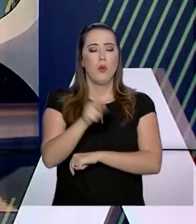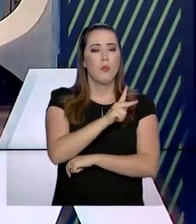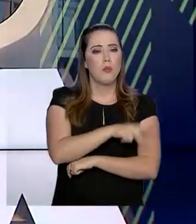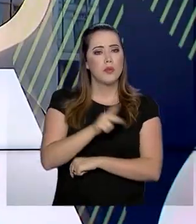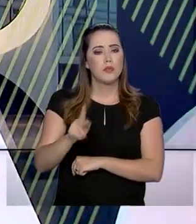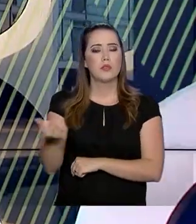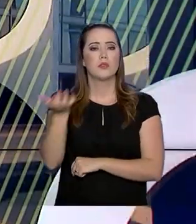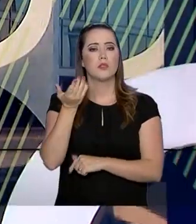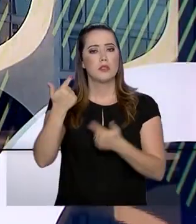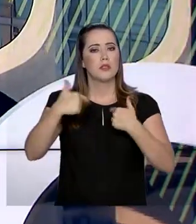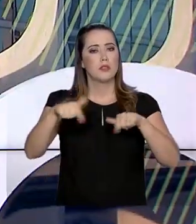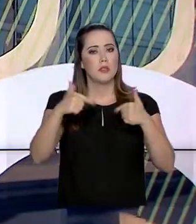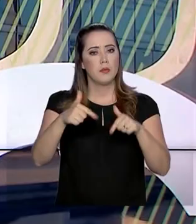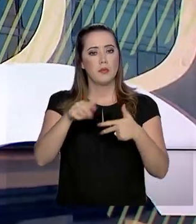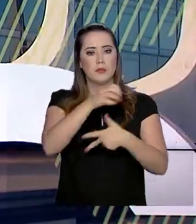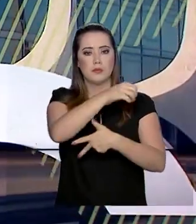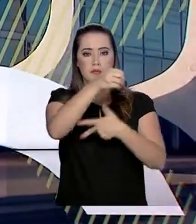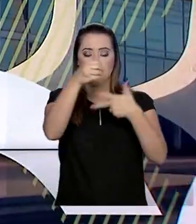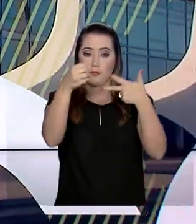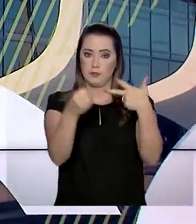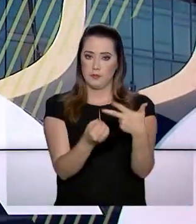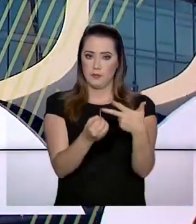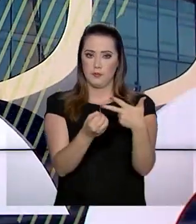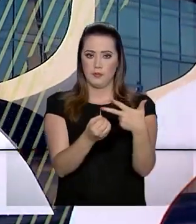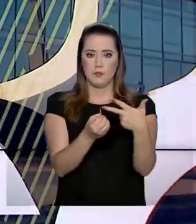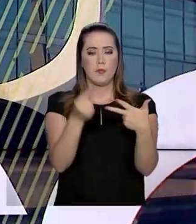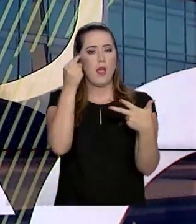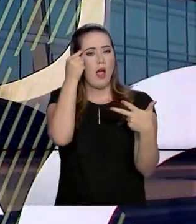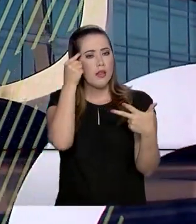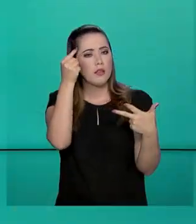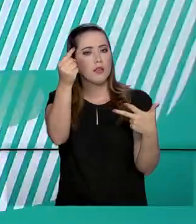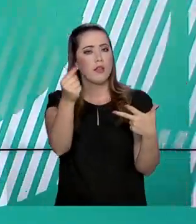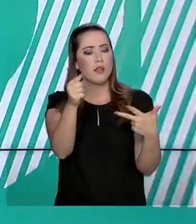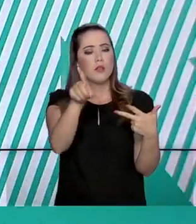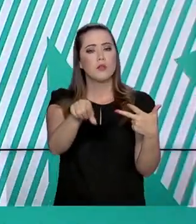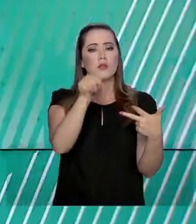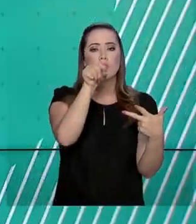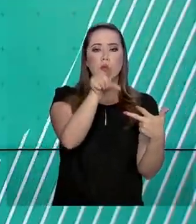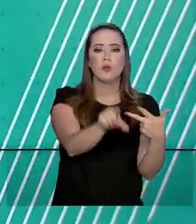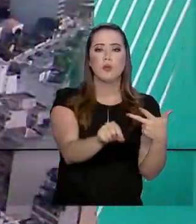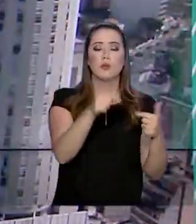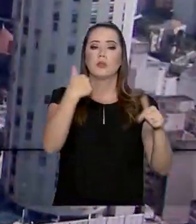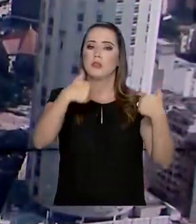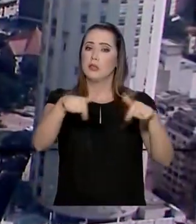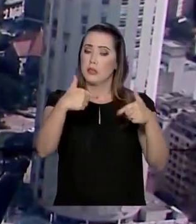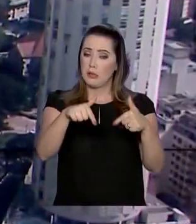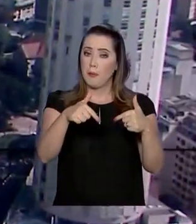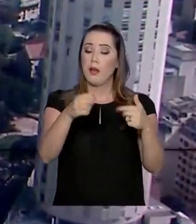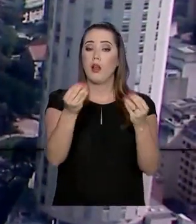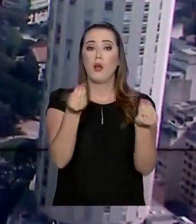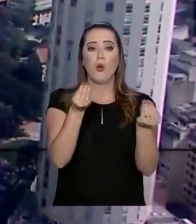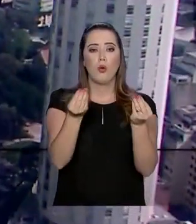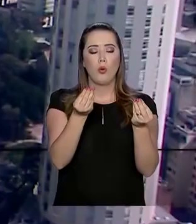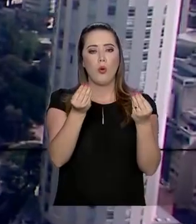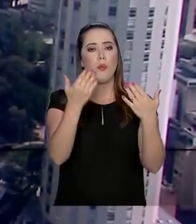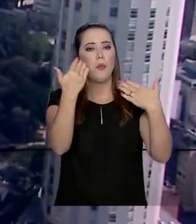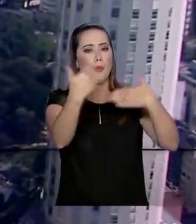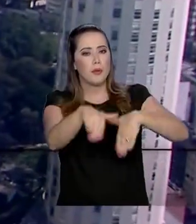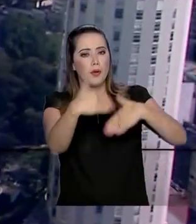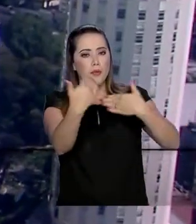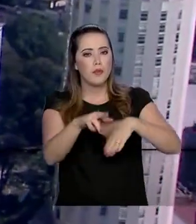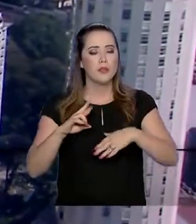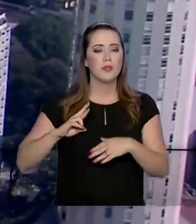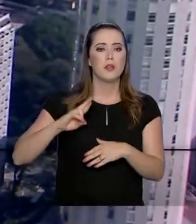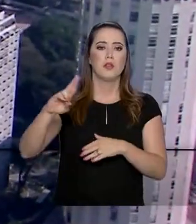na aplicação do exame nacional do ensino médio enem a idéia é que os selecionados possam atuar como certificador es